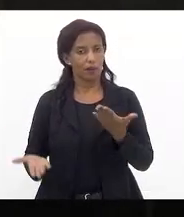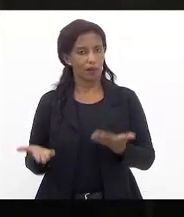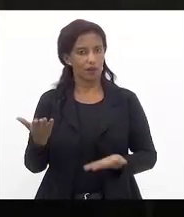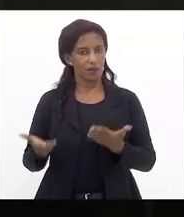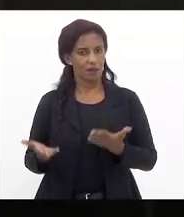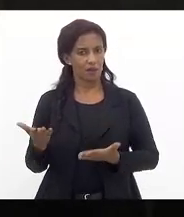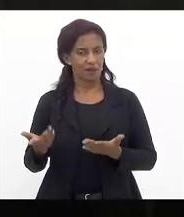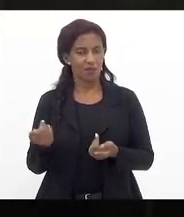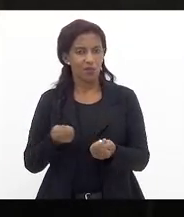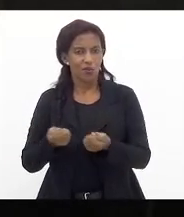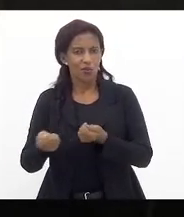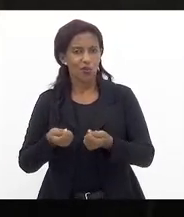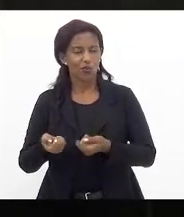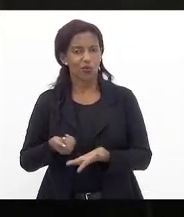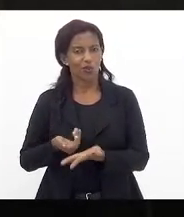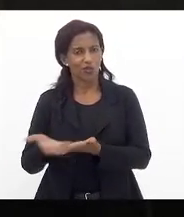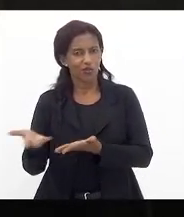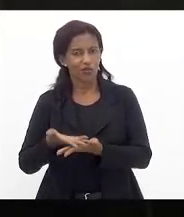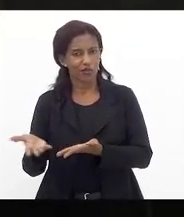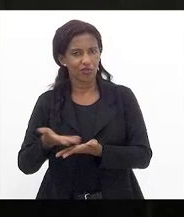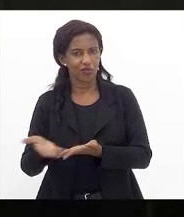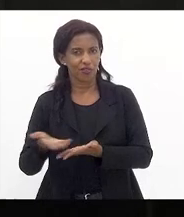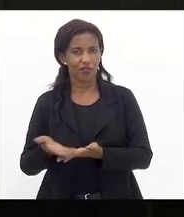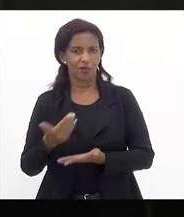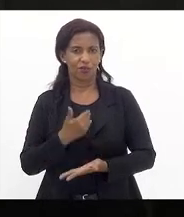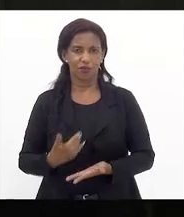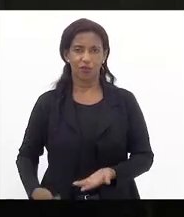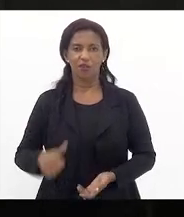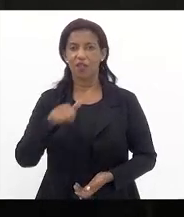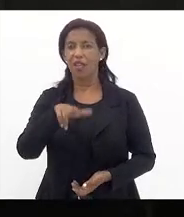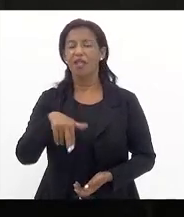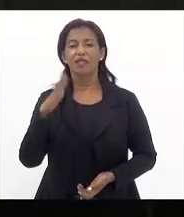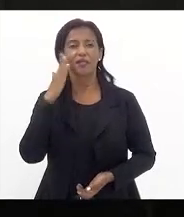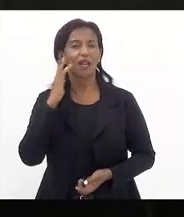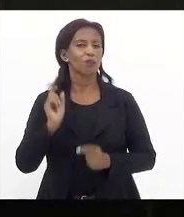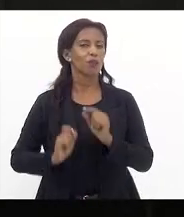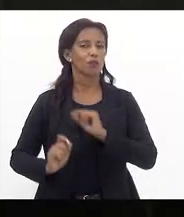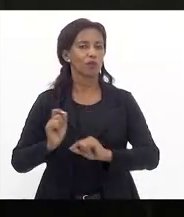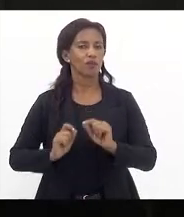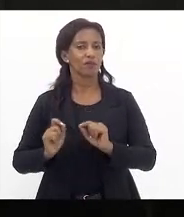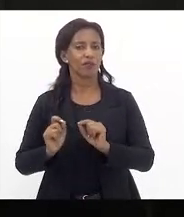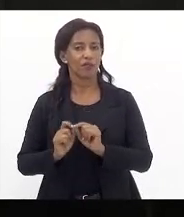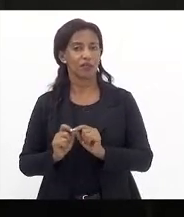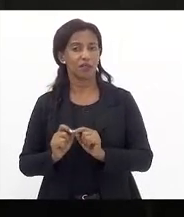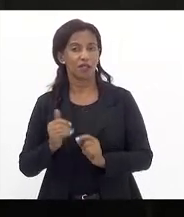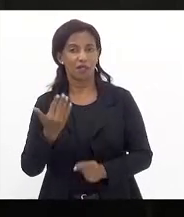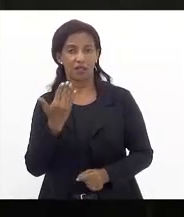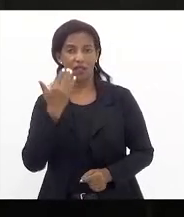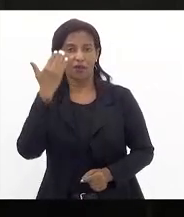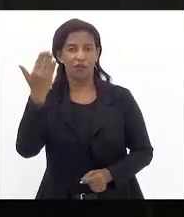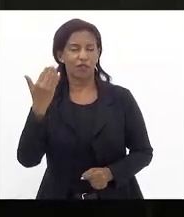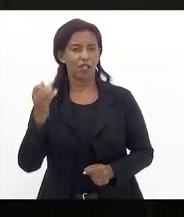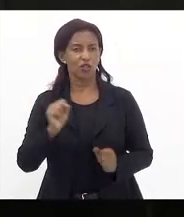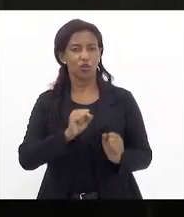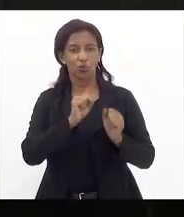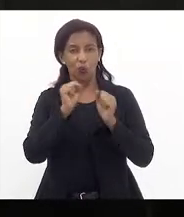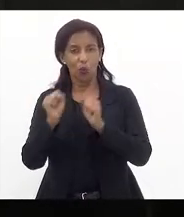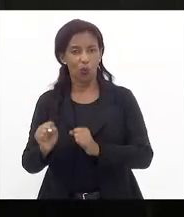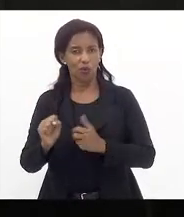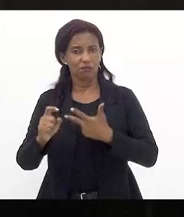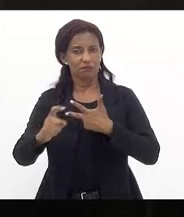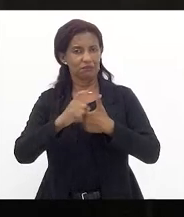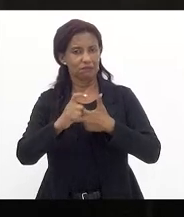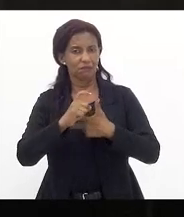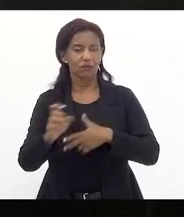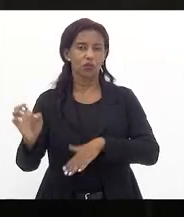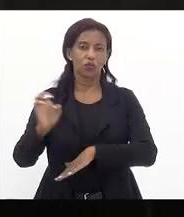e controle de gastos públicos, quem sabe o que fazer é quem está à frente do poder executivo do Estado,